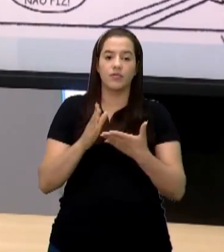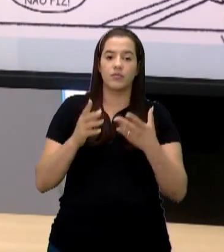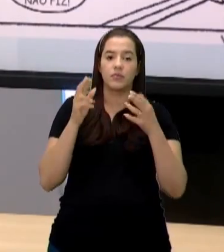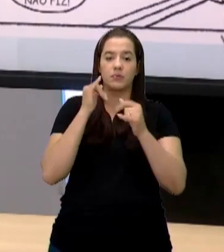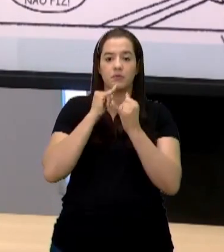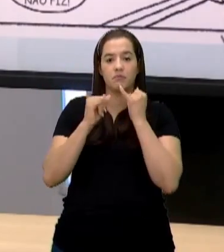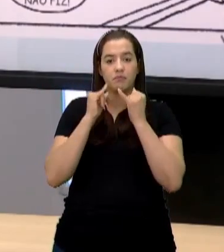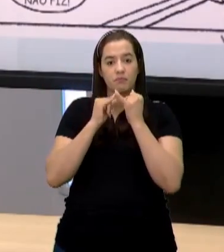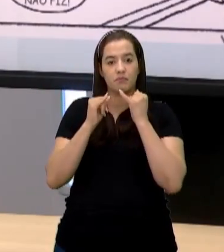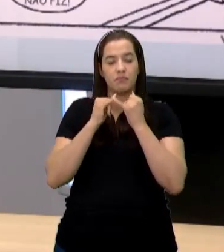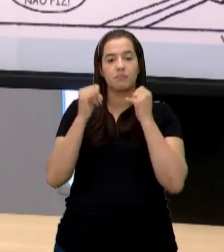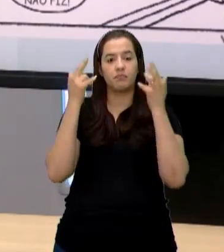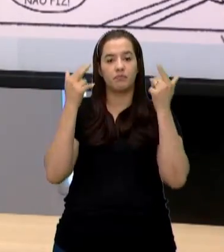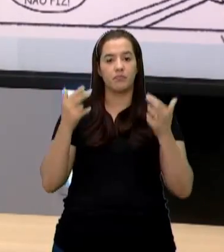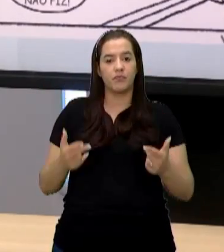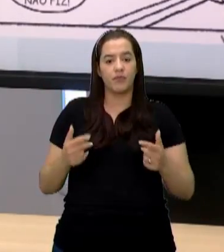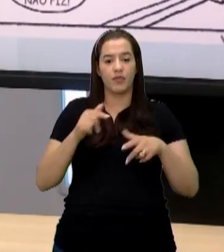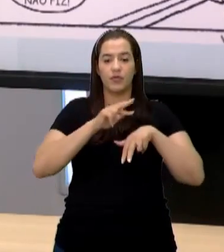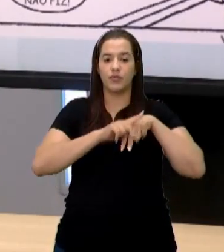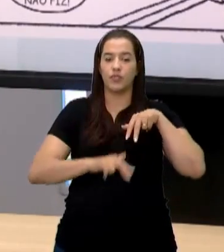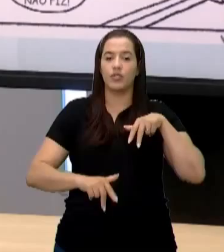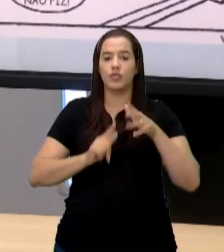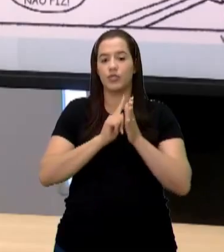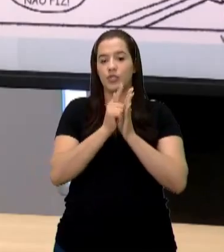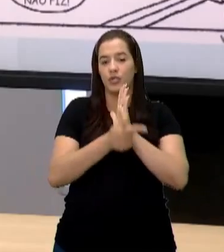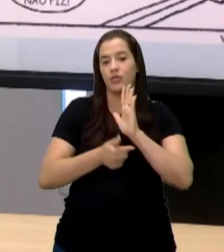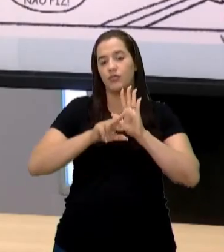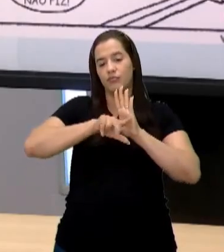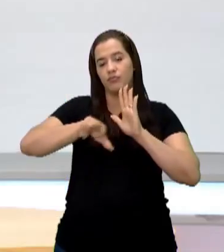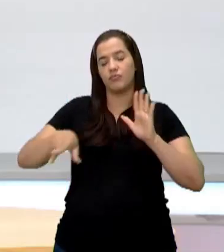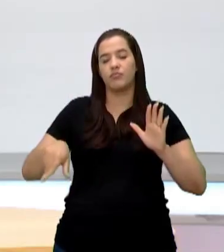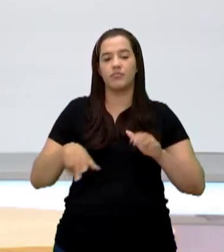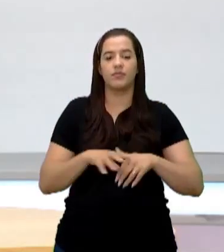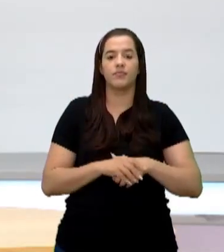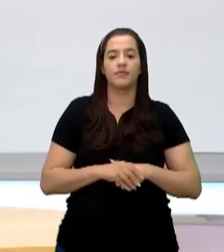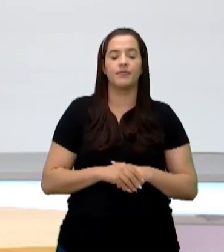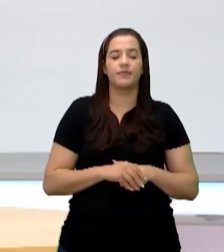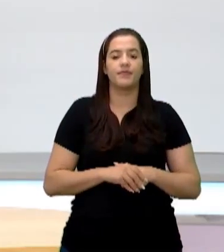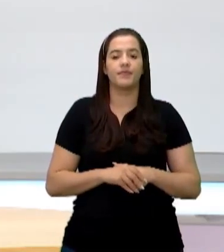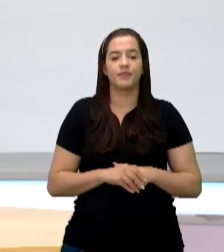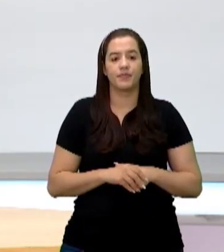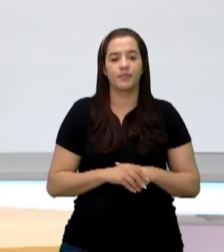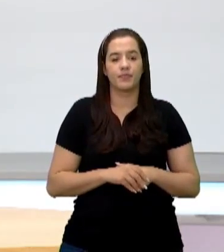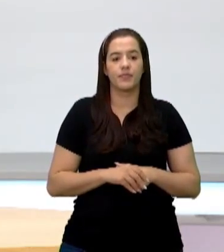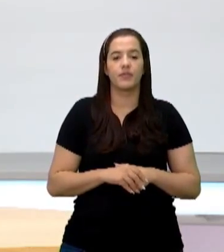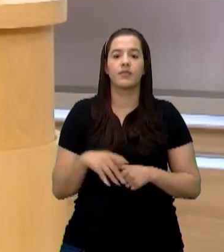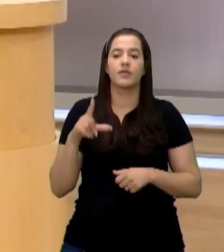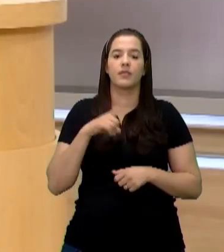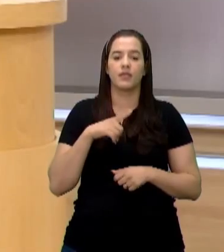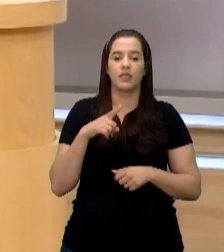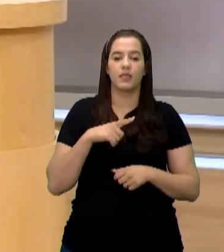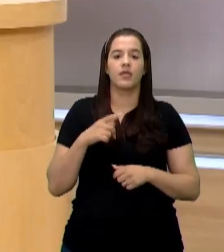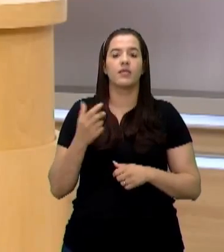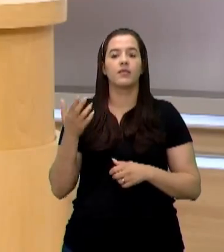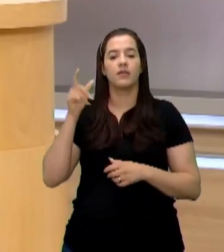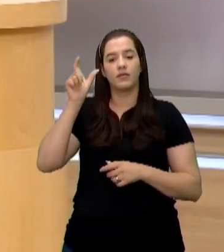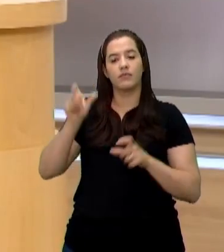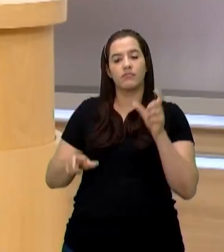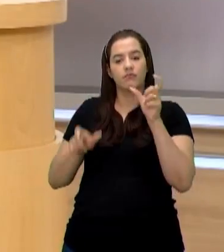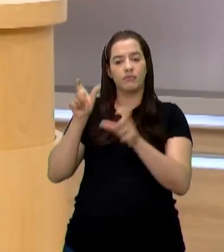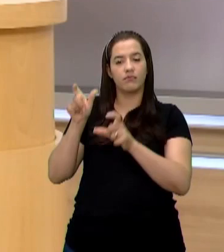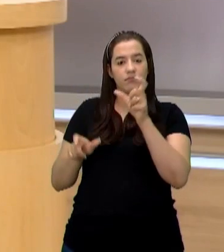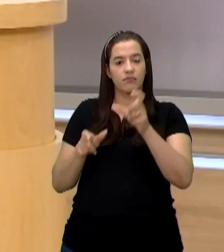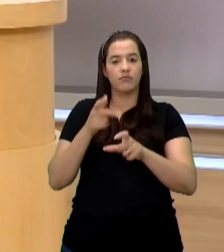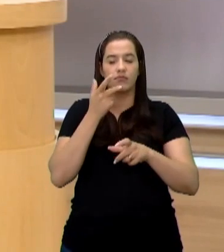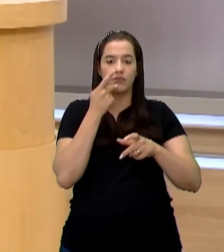semelhança, mesmo sendo gêneros distintos. Sim. Né? O que mais? Aí nós temos as próprias personagens, né,